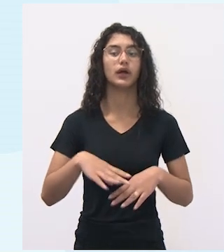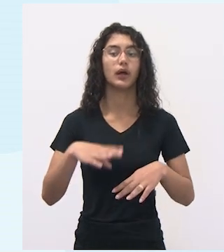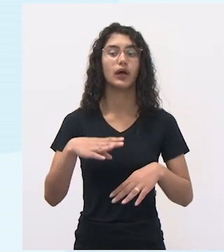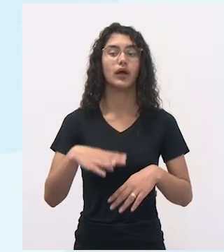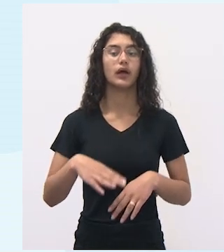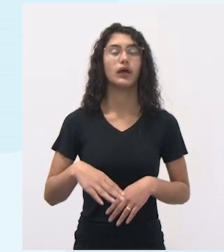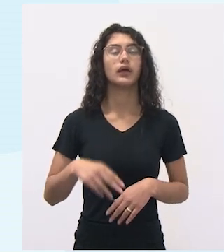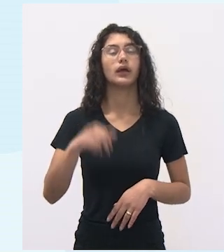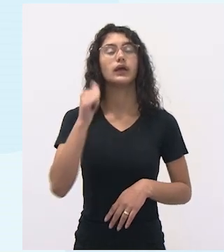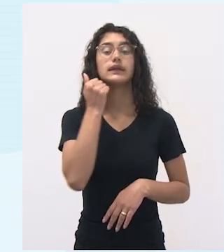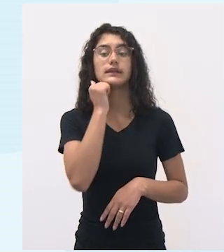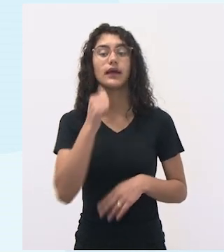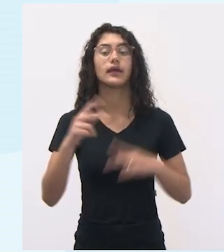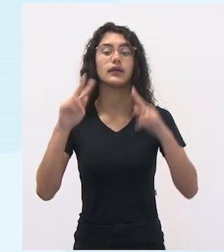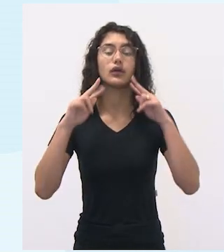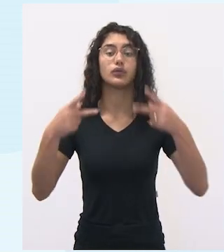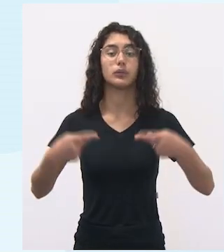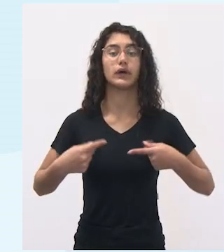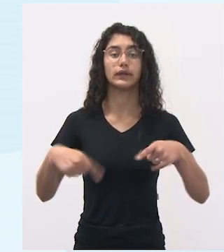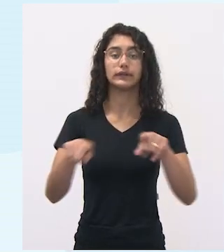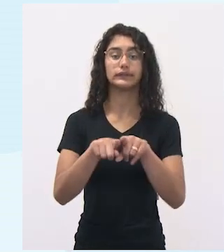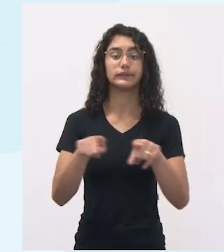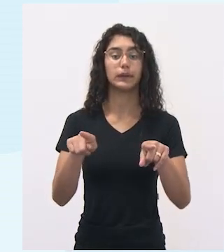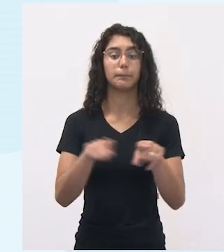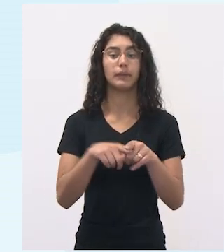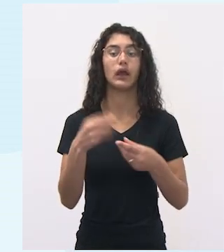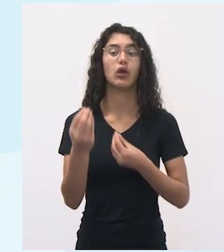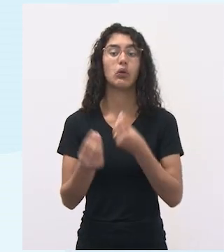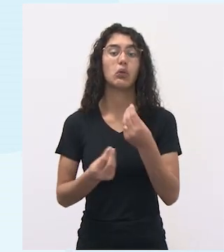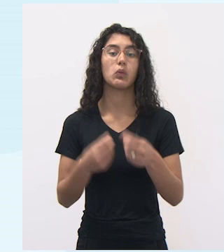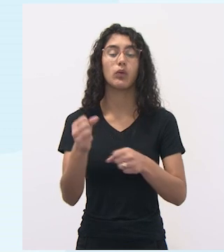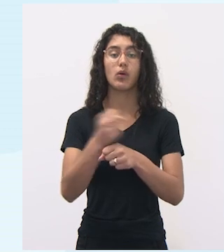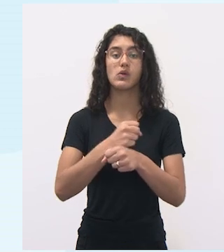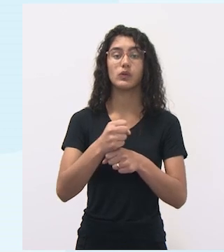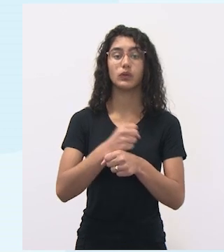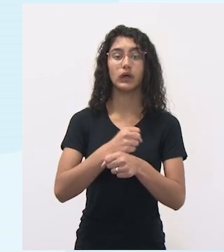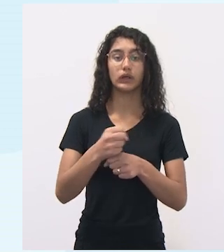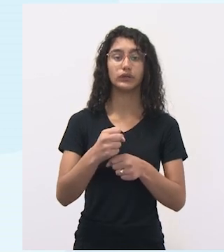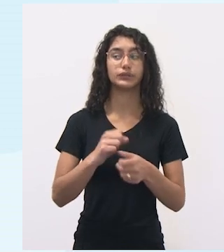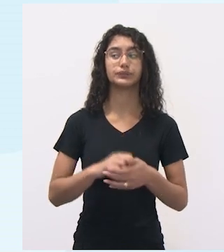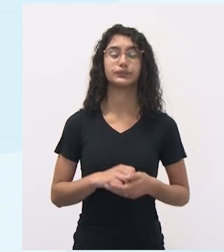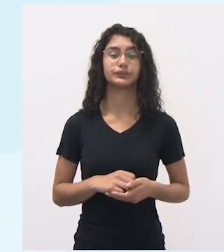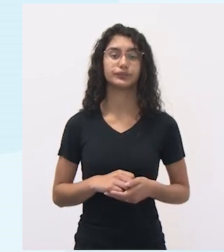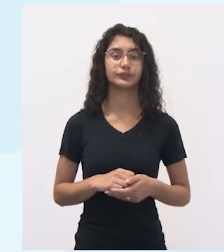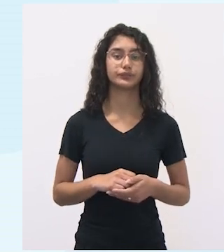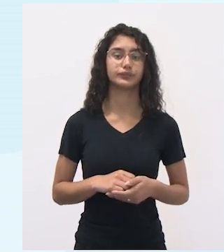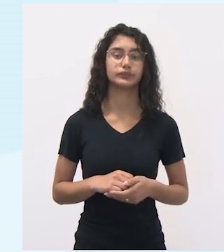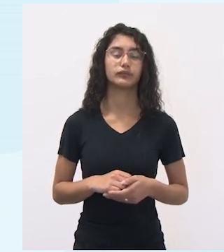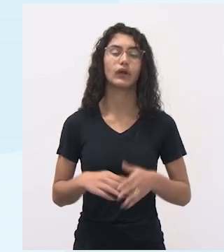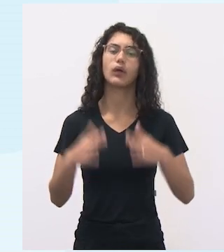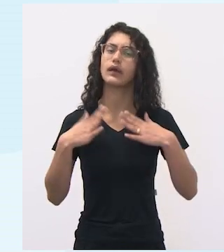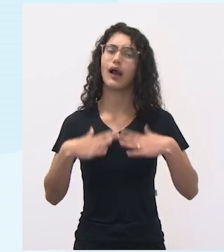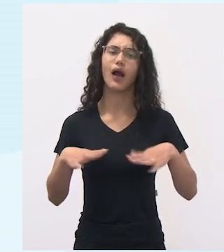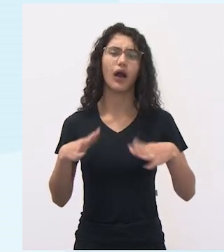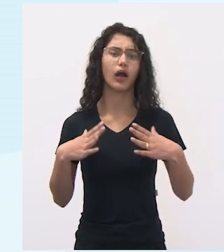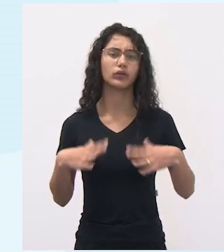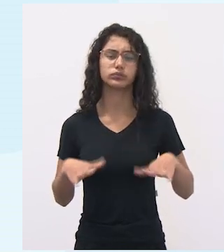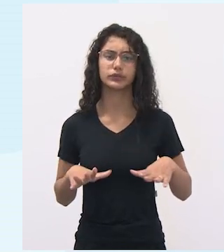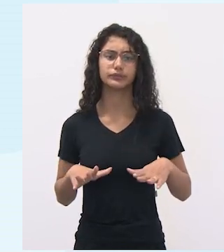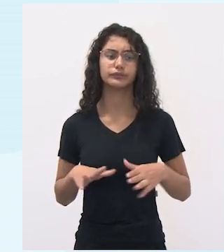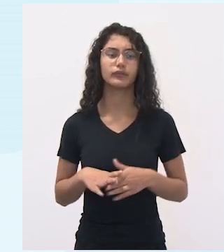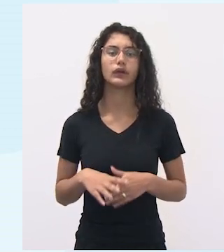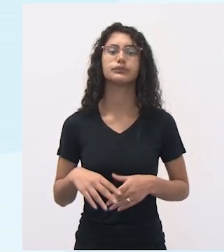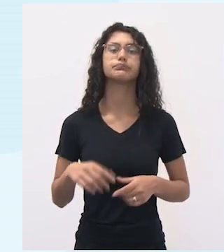quadro está dizendo qual é o ano que se refere a essas matrizes, então vocês fiquem sossegados também, não